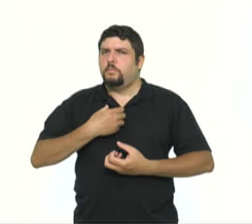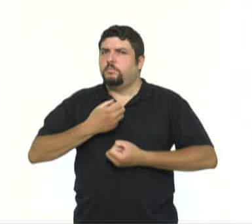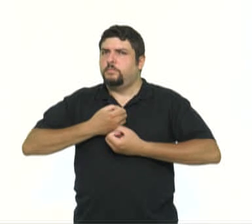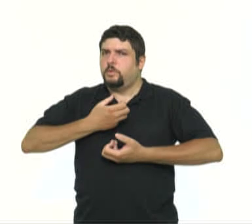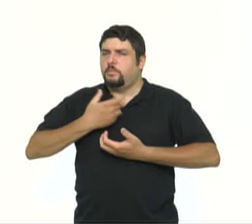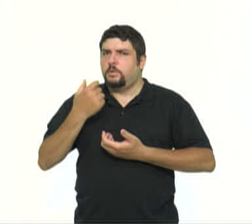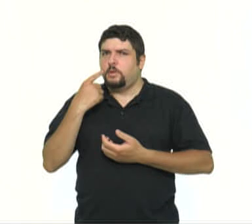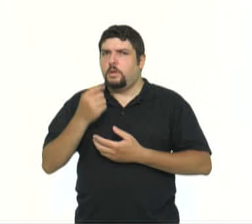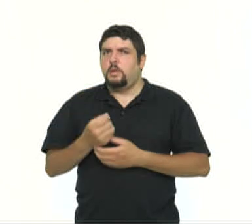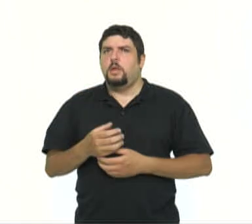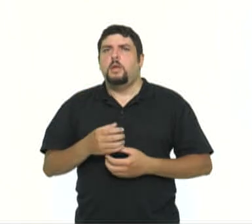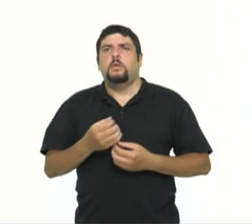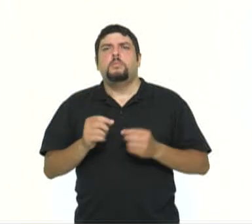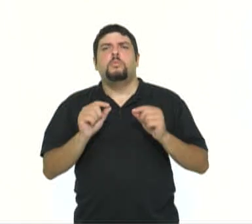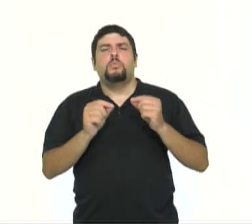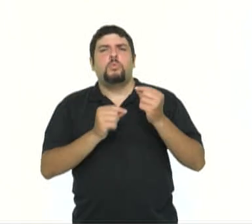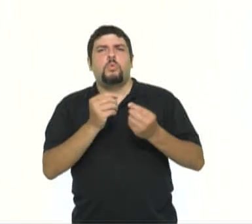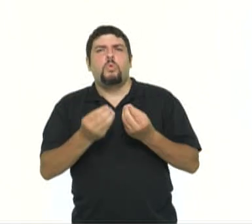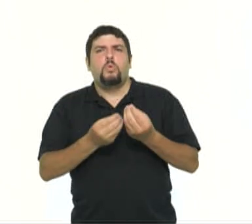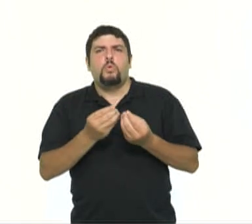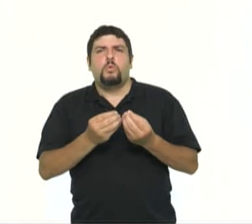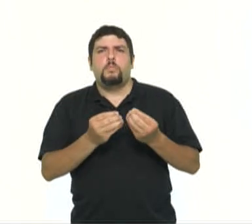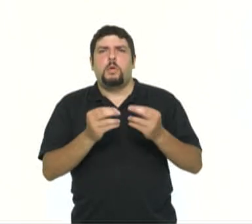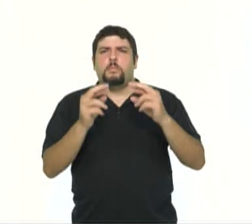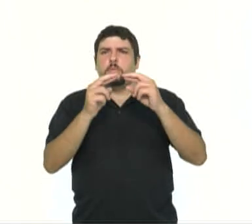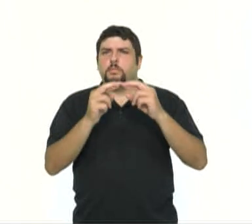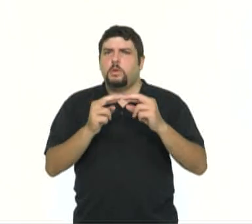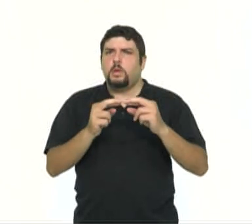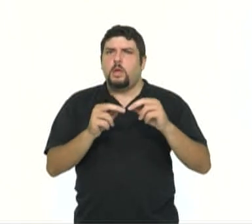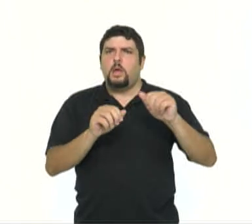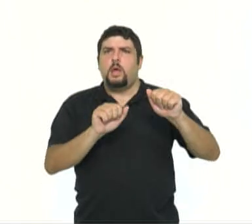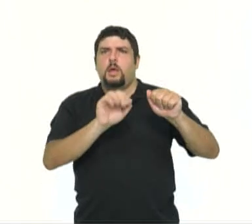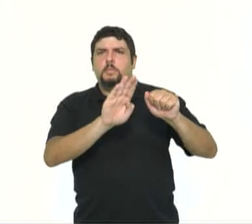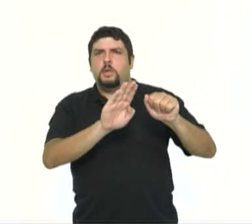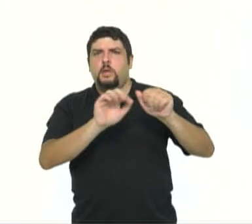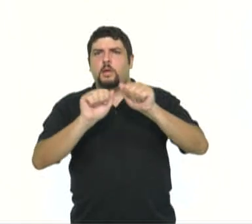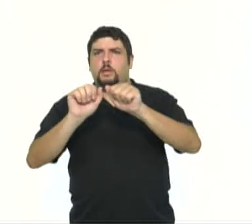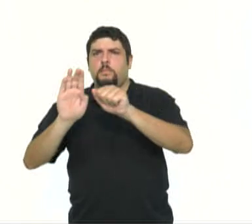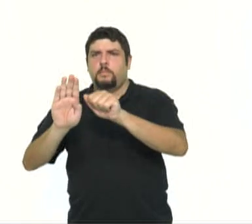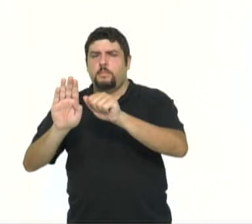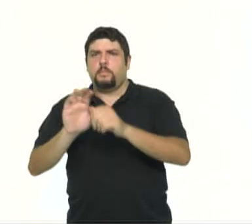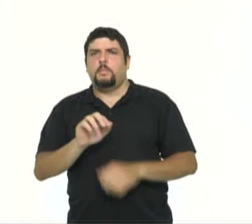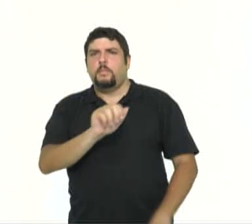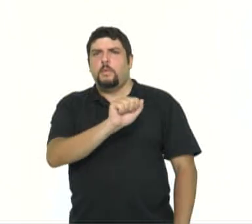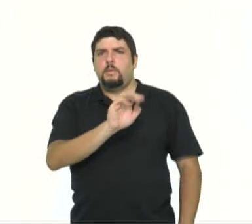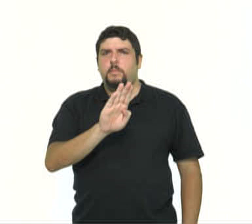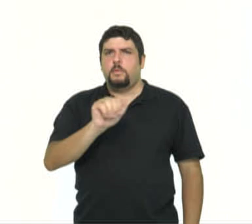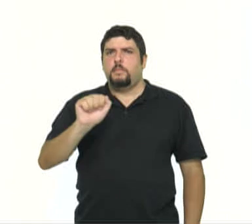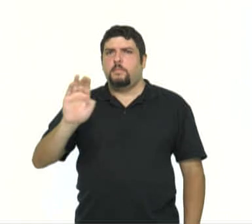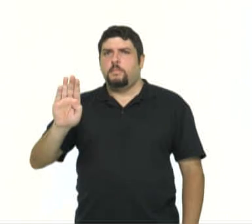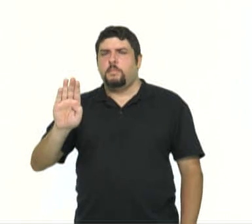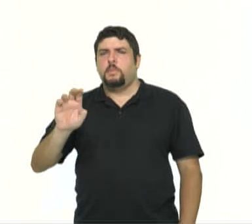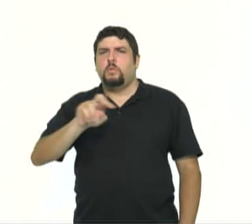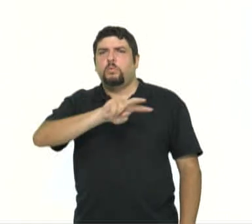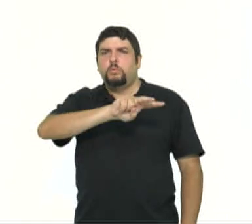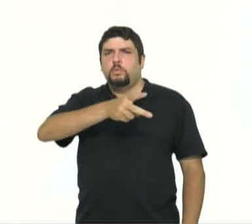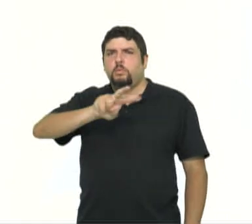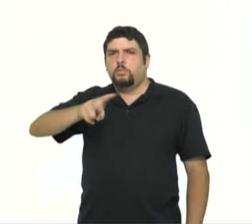que chama-se disposição das rimas AB a B, que ela tem o nome de cruzada ou alternada. O que é